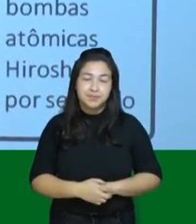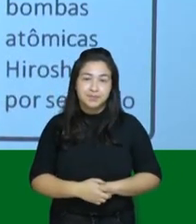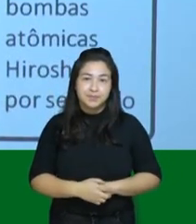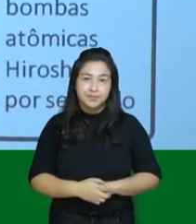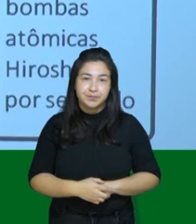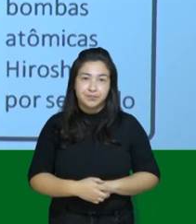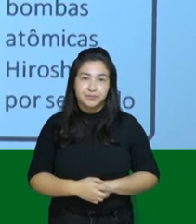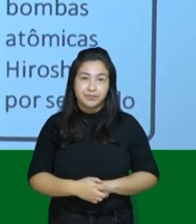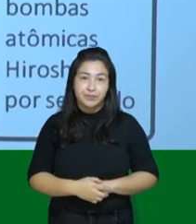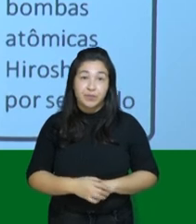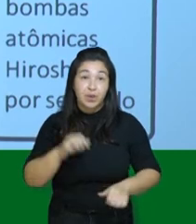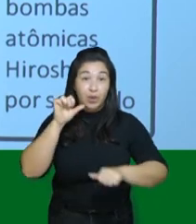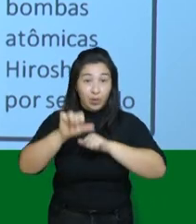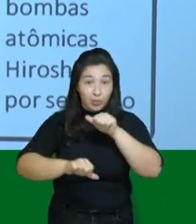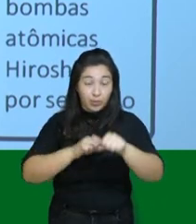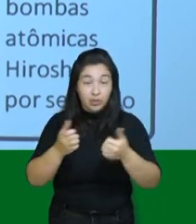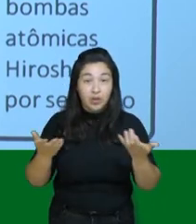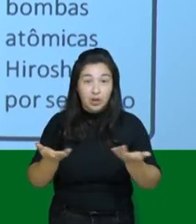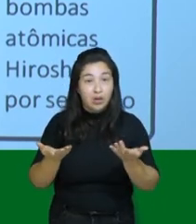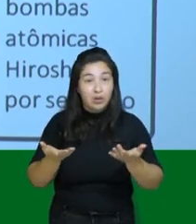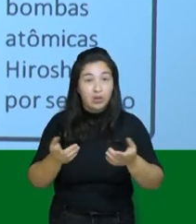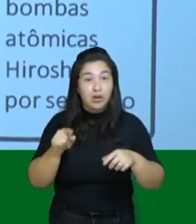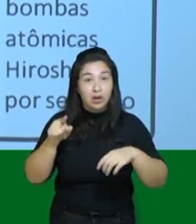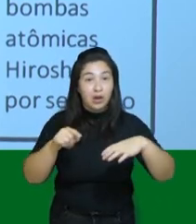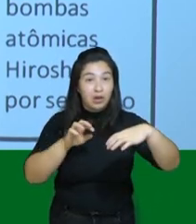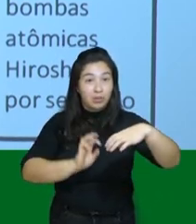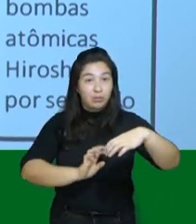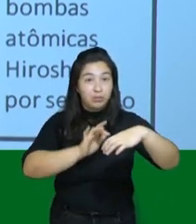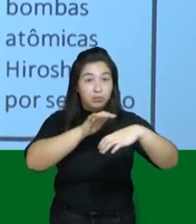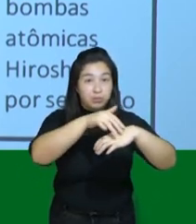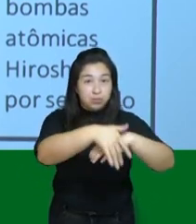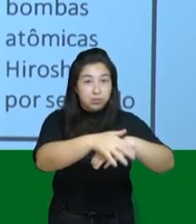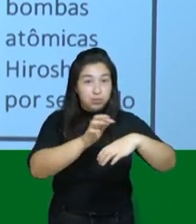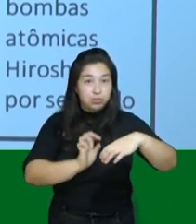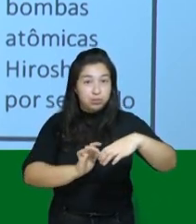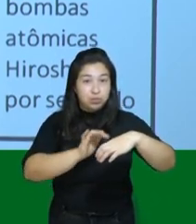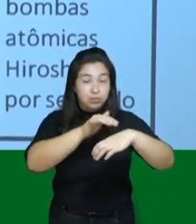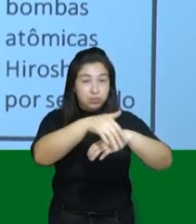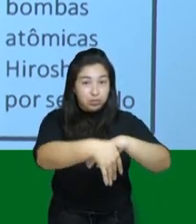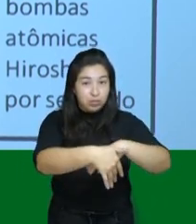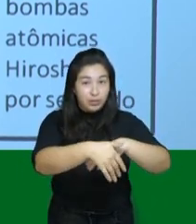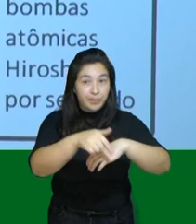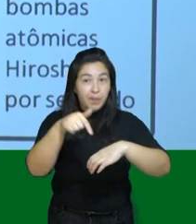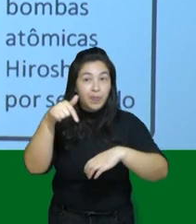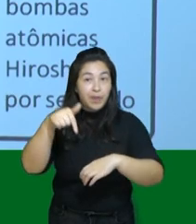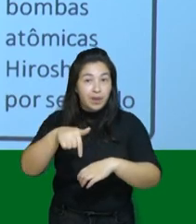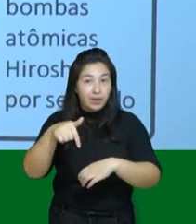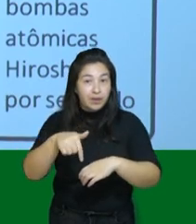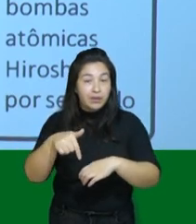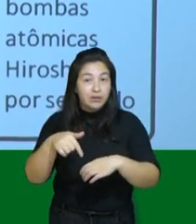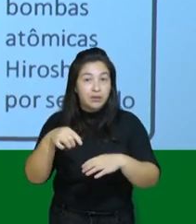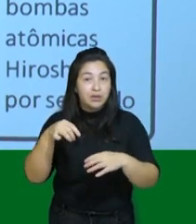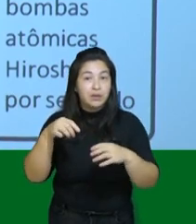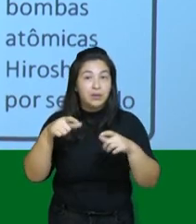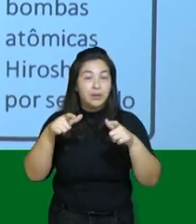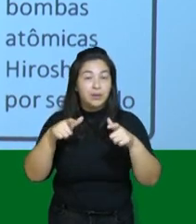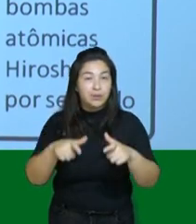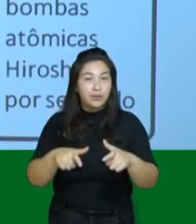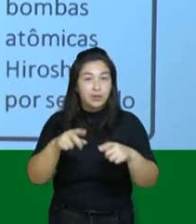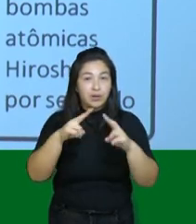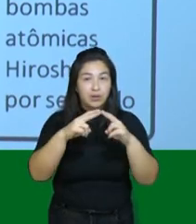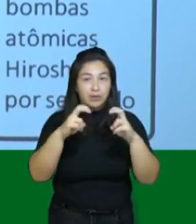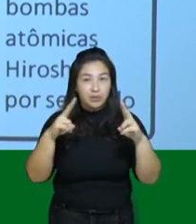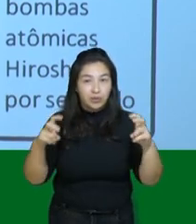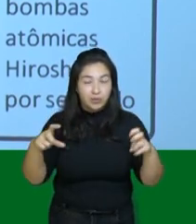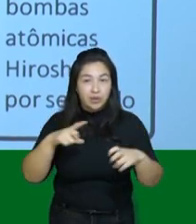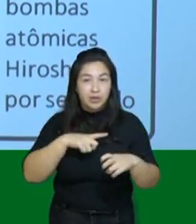conversa. Né? E aí eu vou mudar um pouco para o oceano, como oceanógrafa, e porque a cidade é aqui de Florianópolis, e